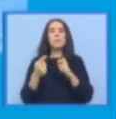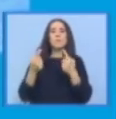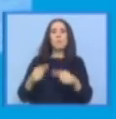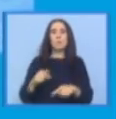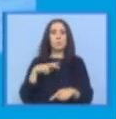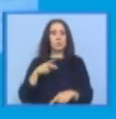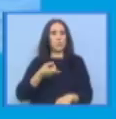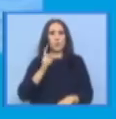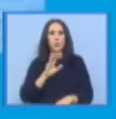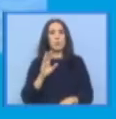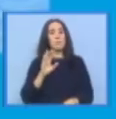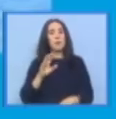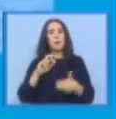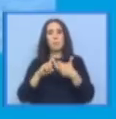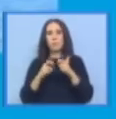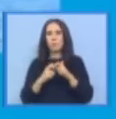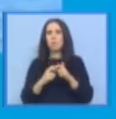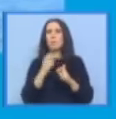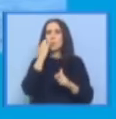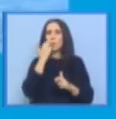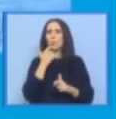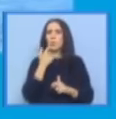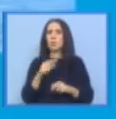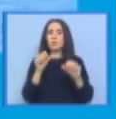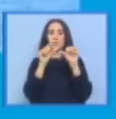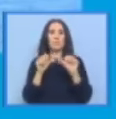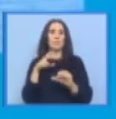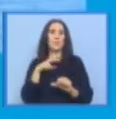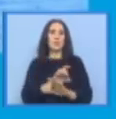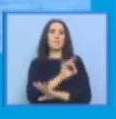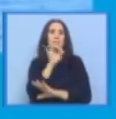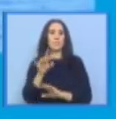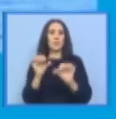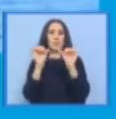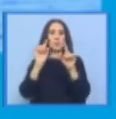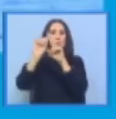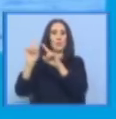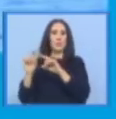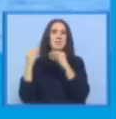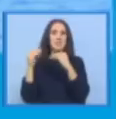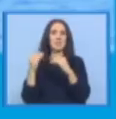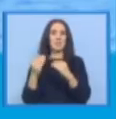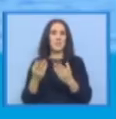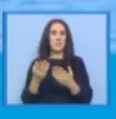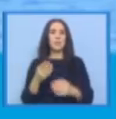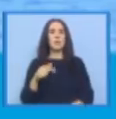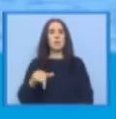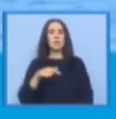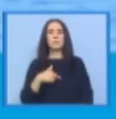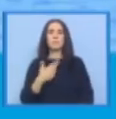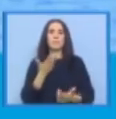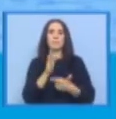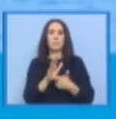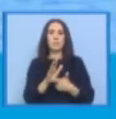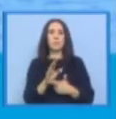estritamente português, mas é um problema muito mais grave no sistema português do que noutros sistemas de ensino. Nós temos a ver, por exemplo,